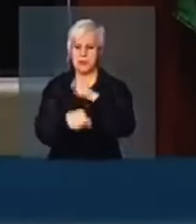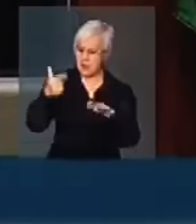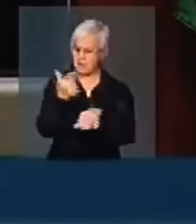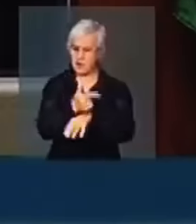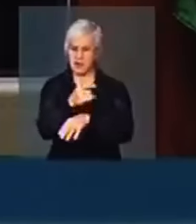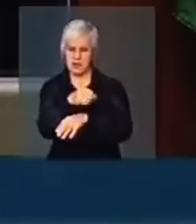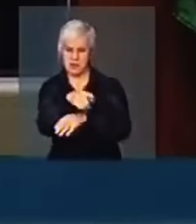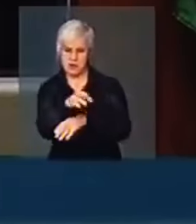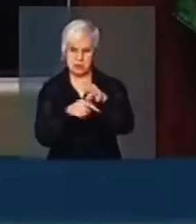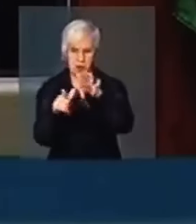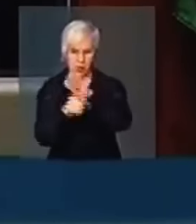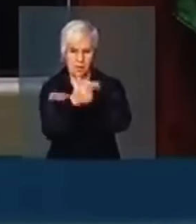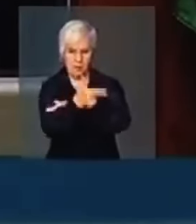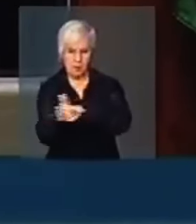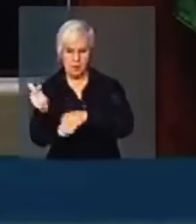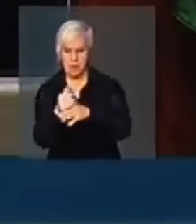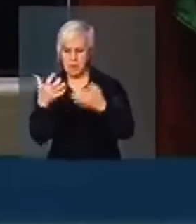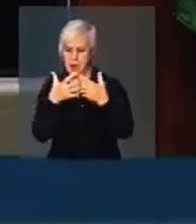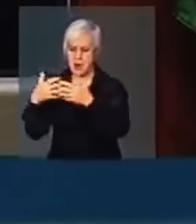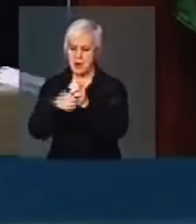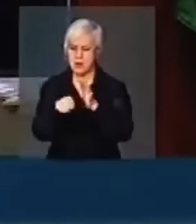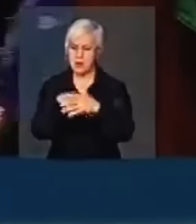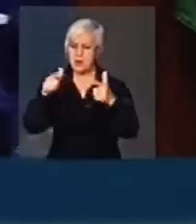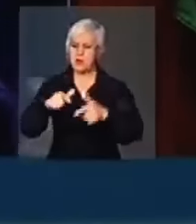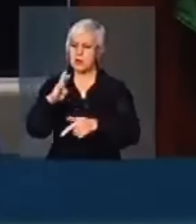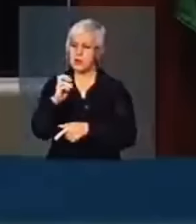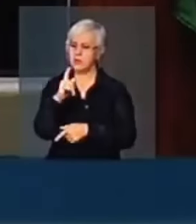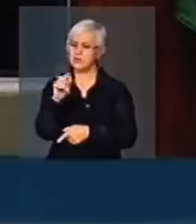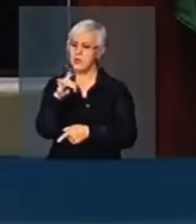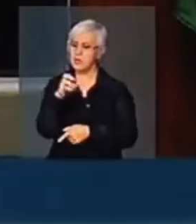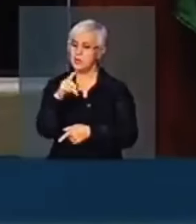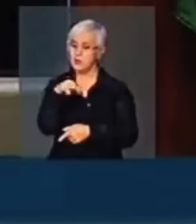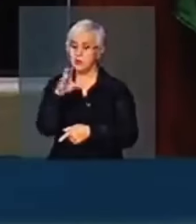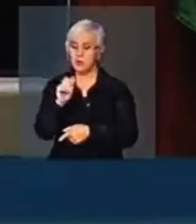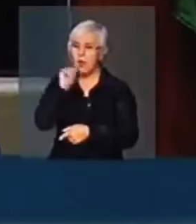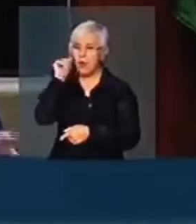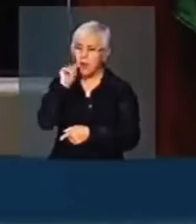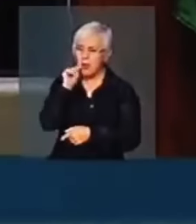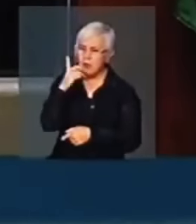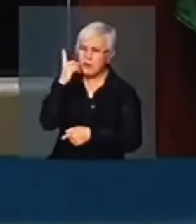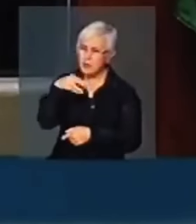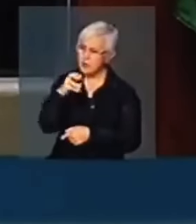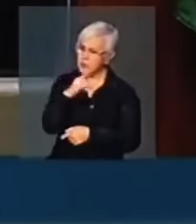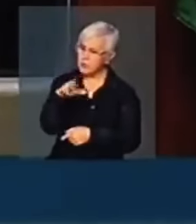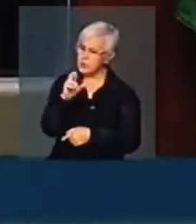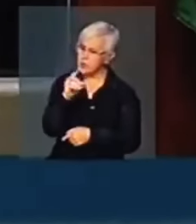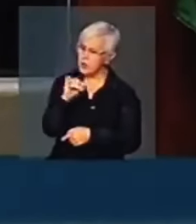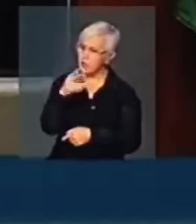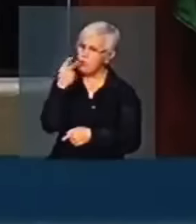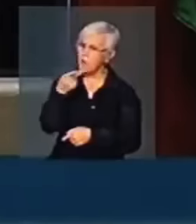em quartéis e assaltava caminhões de carga na Baixada Fluminense? Por que não fala isso? Maria do Rosário, por que não falou